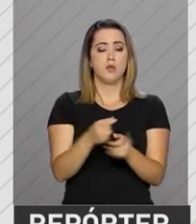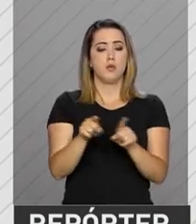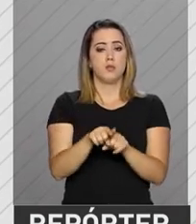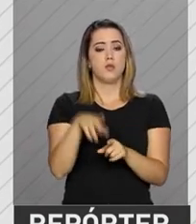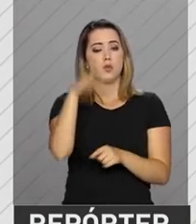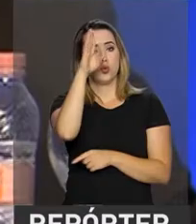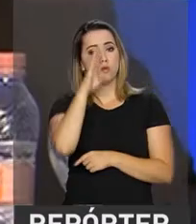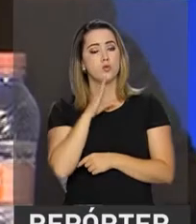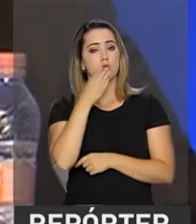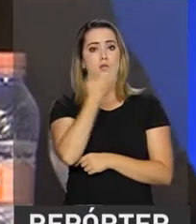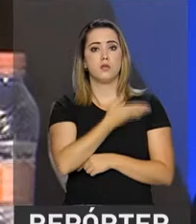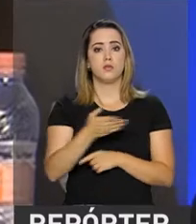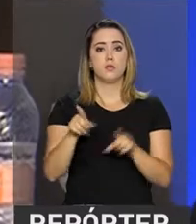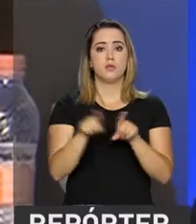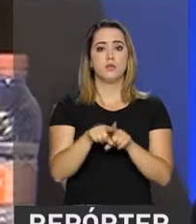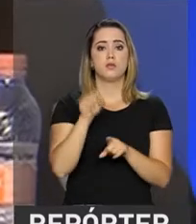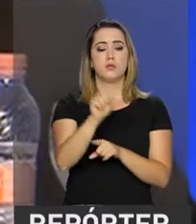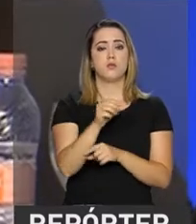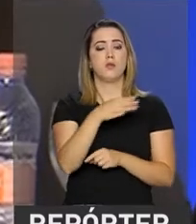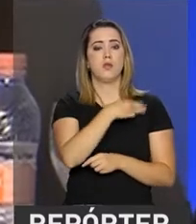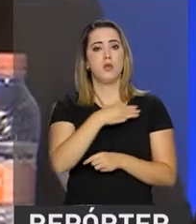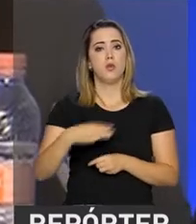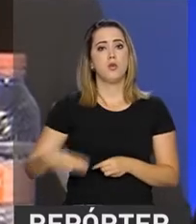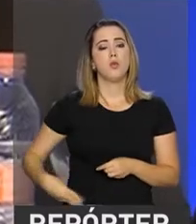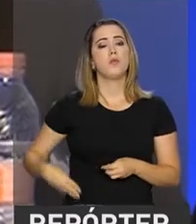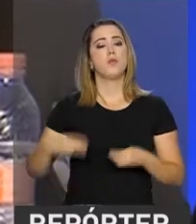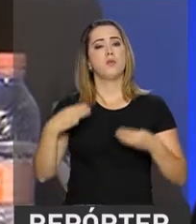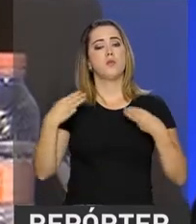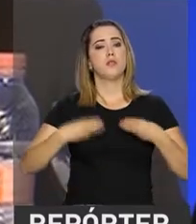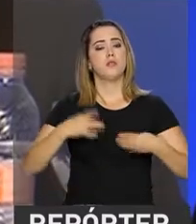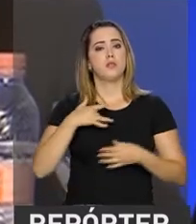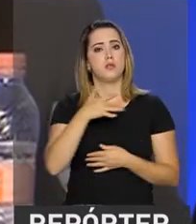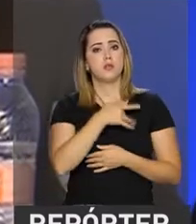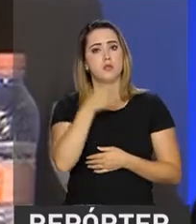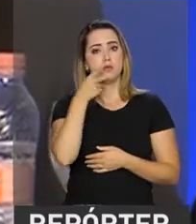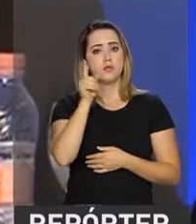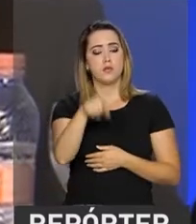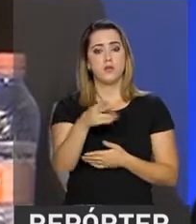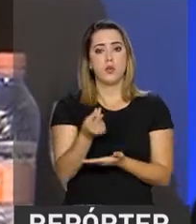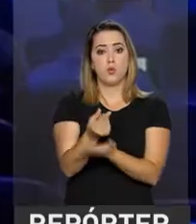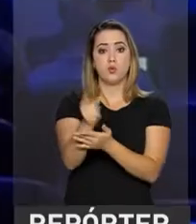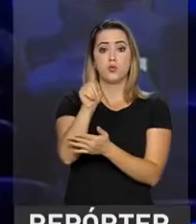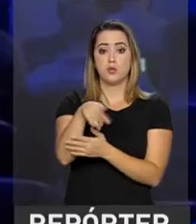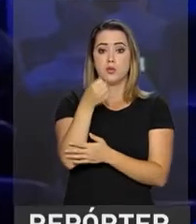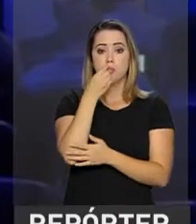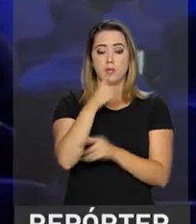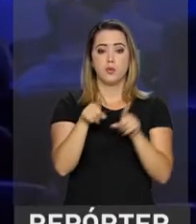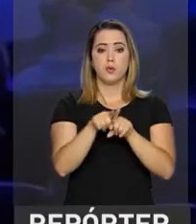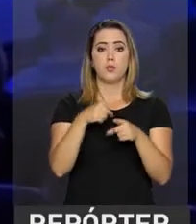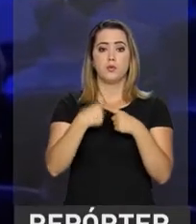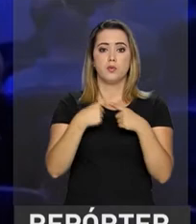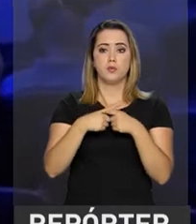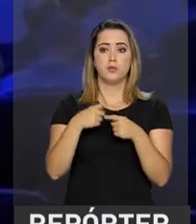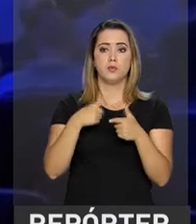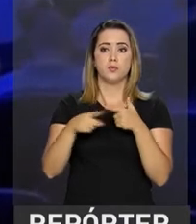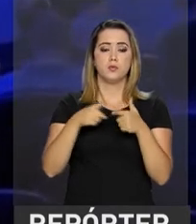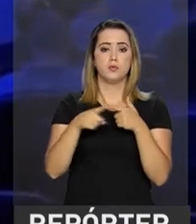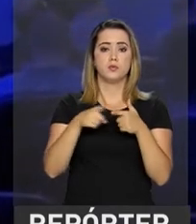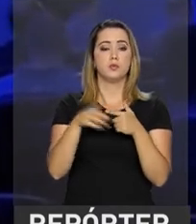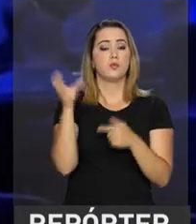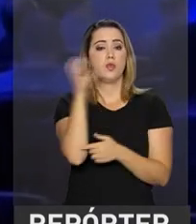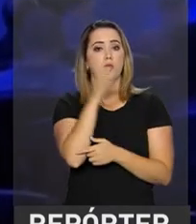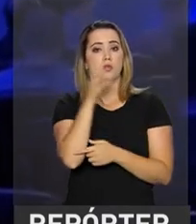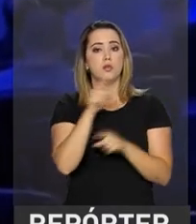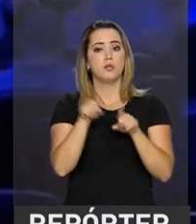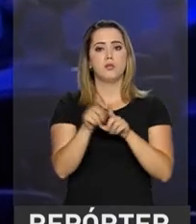e smartphones. Segundo o ministro da Saúde, Ricardo Barros, um investimento que vale a pena não só pela agilidade, mas também